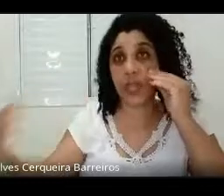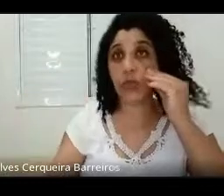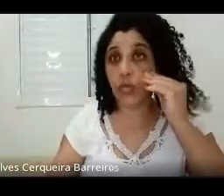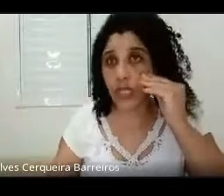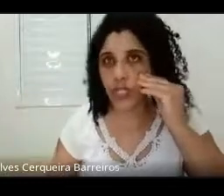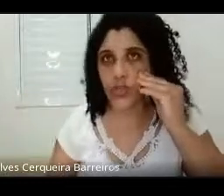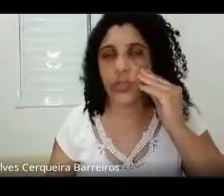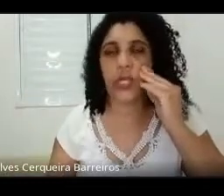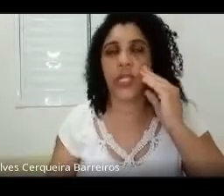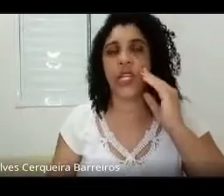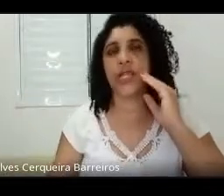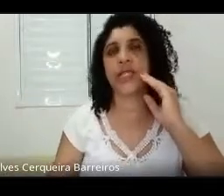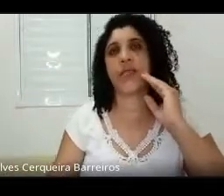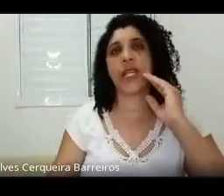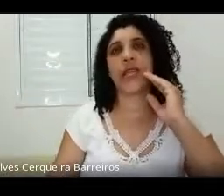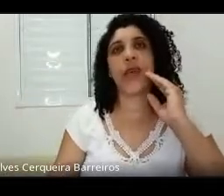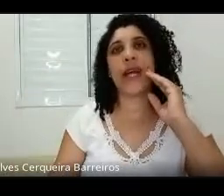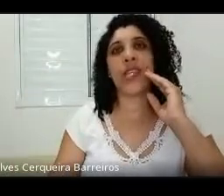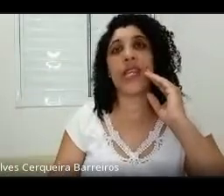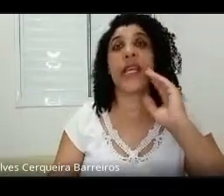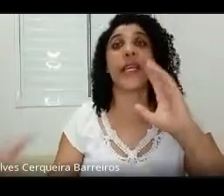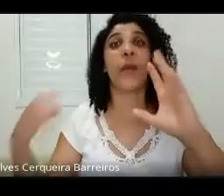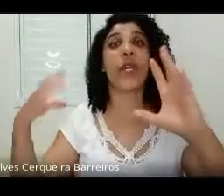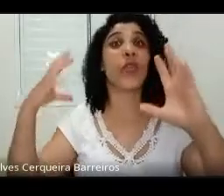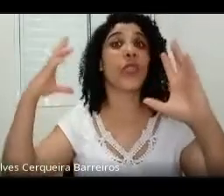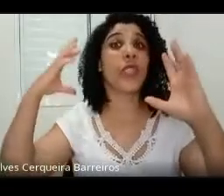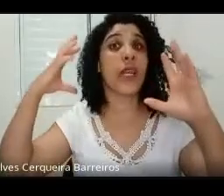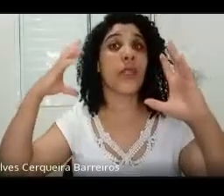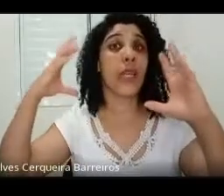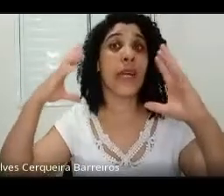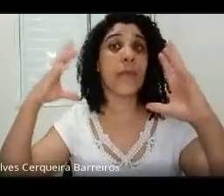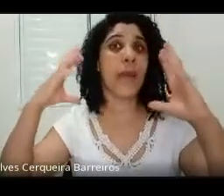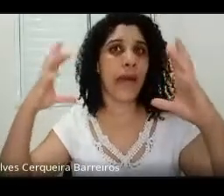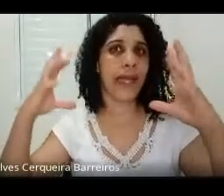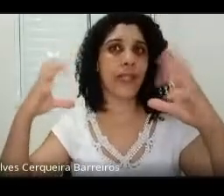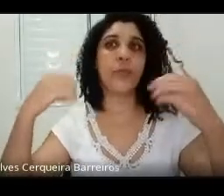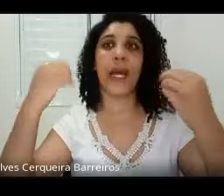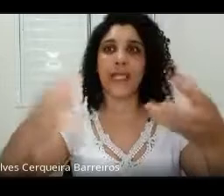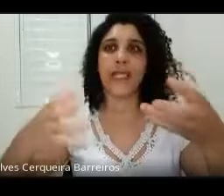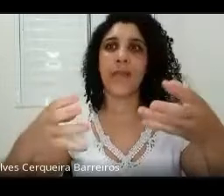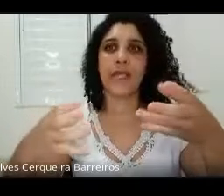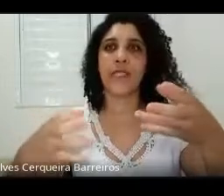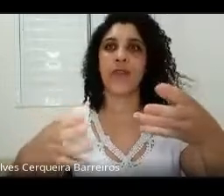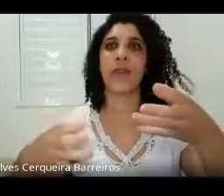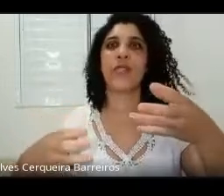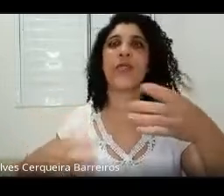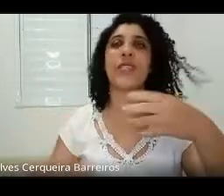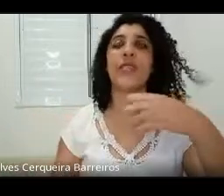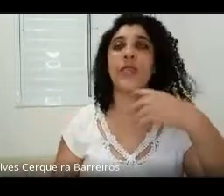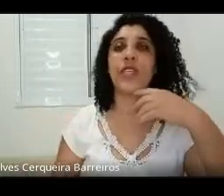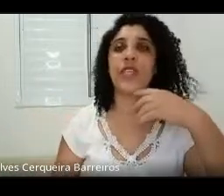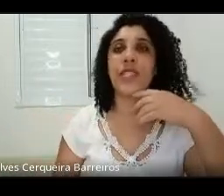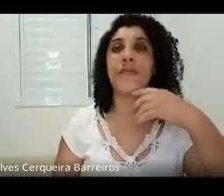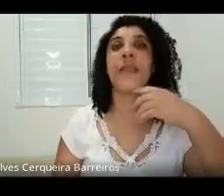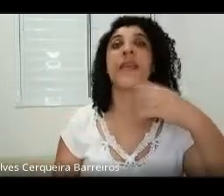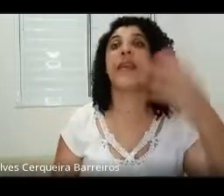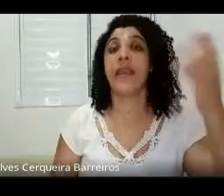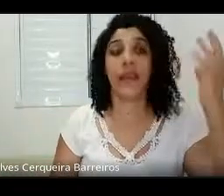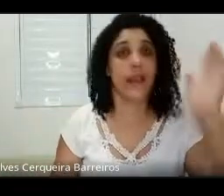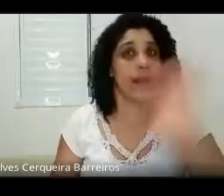chamado de período crítico de aquisição da linguagem, que é o período que o cérebro está mais preparado para receber essas informações